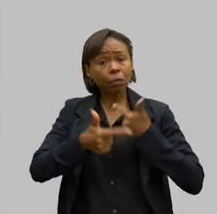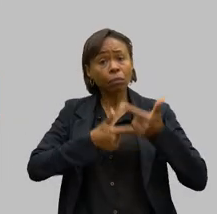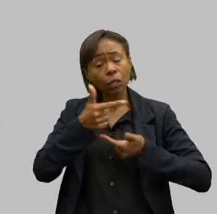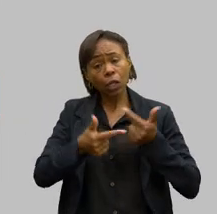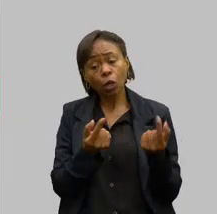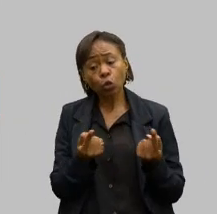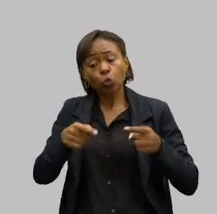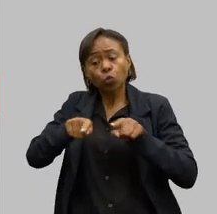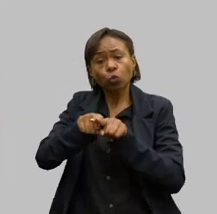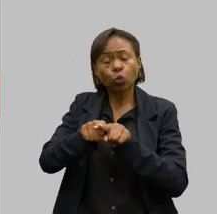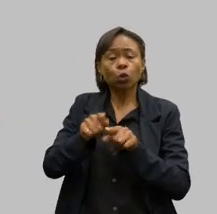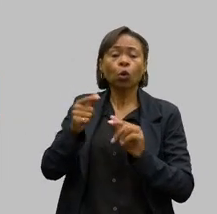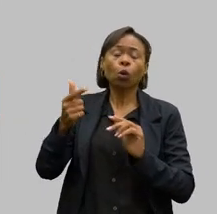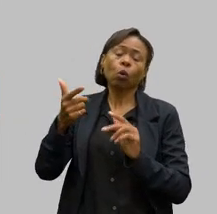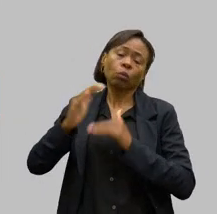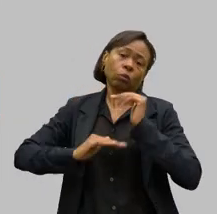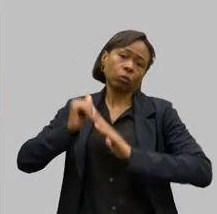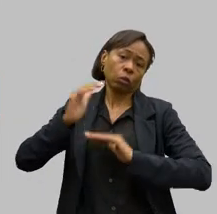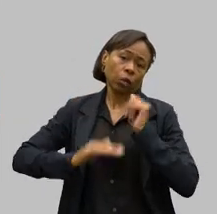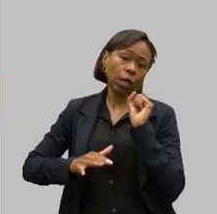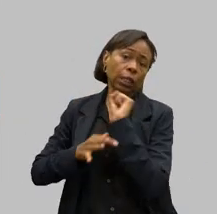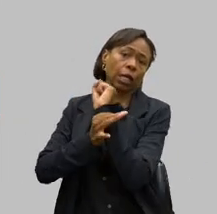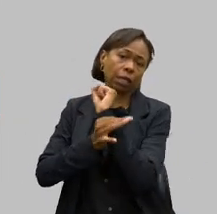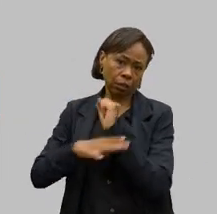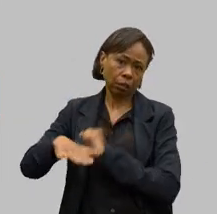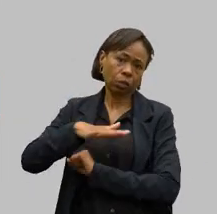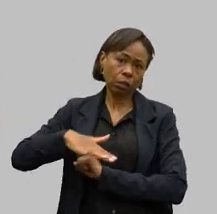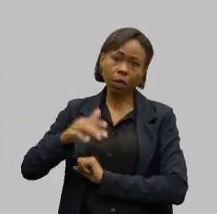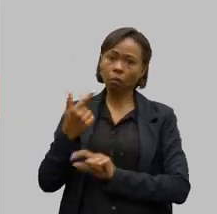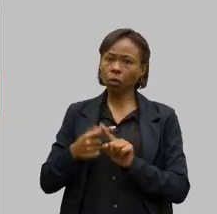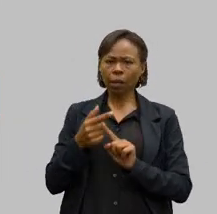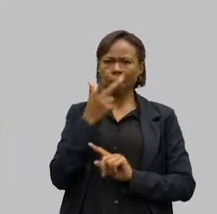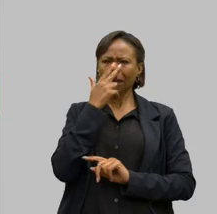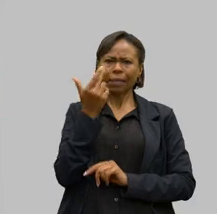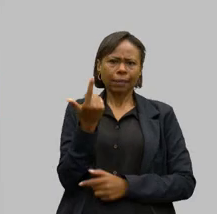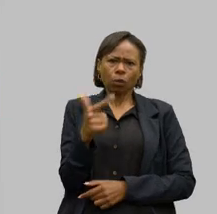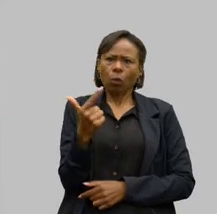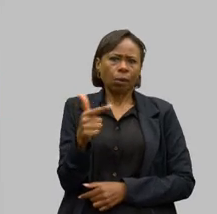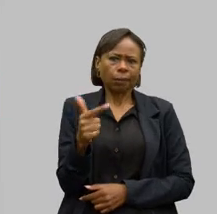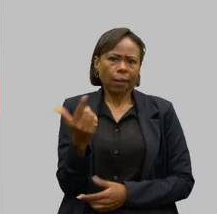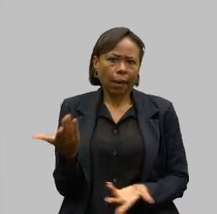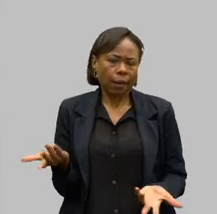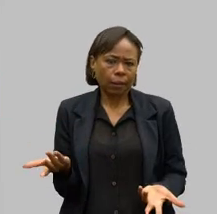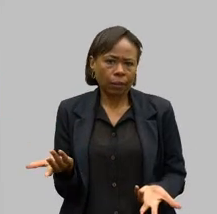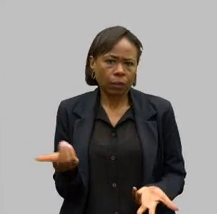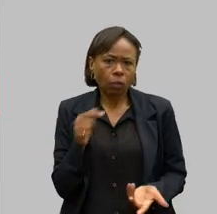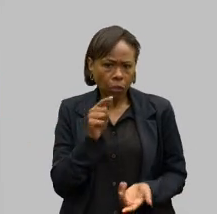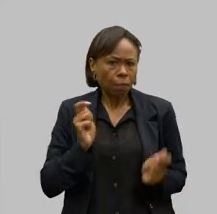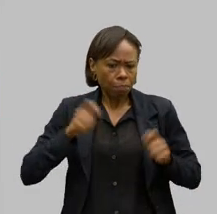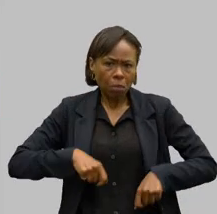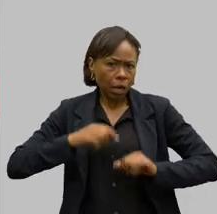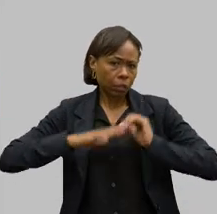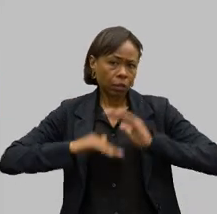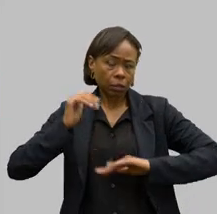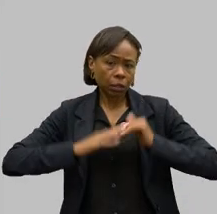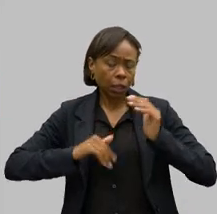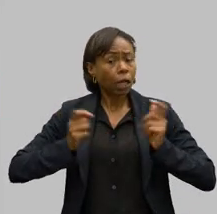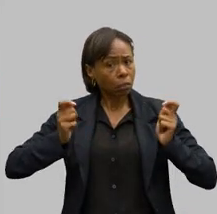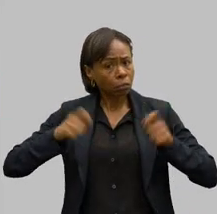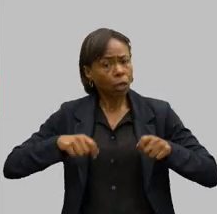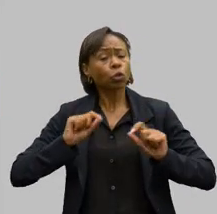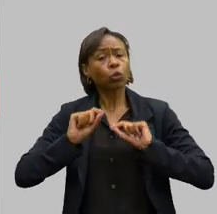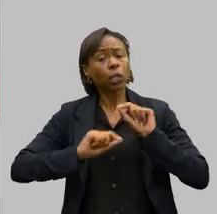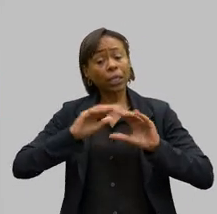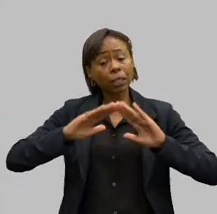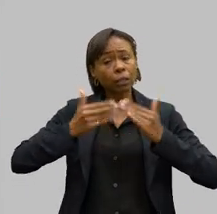segurança, se vossas excelências, porque aqui parece que não tem, pelos que são contra o projeto, têm a capacidade de ter no ambiente